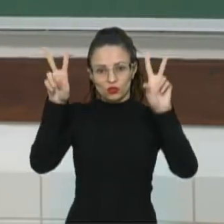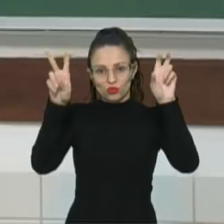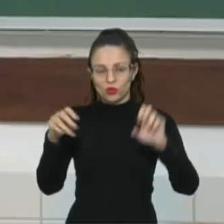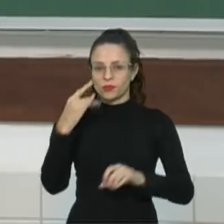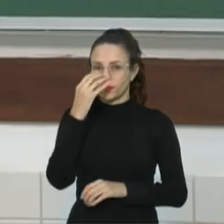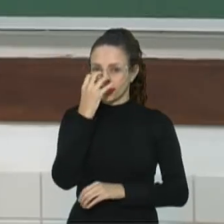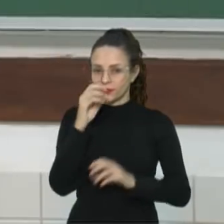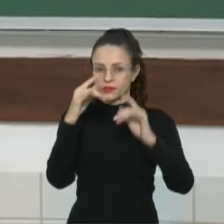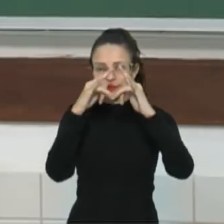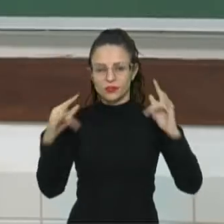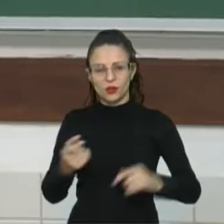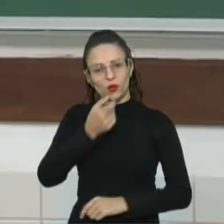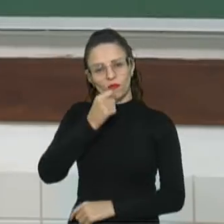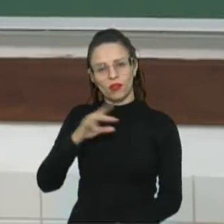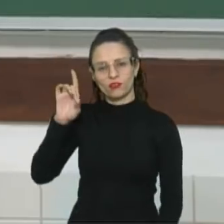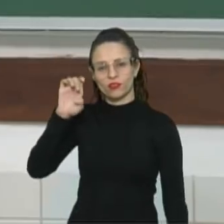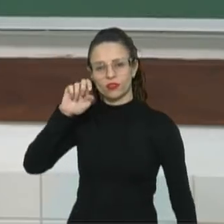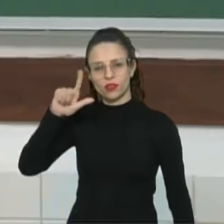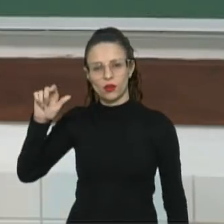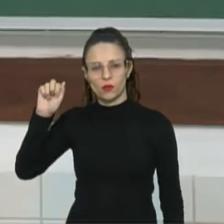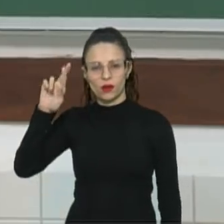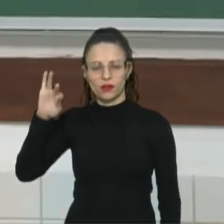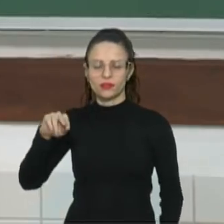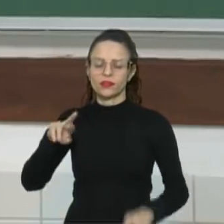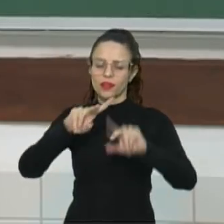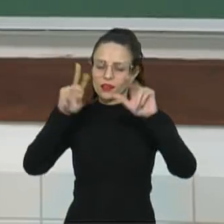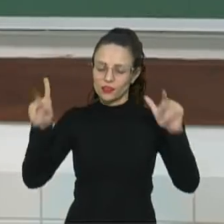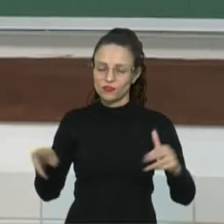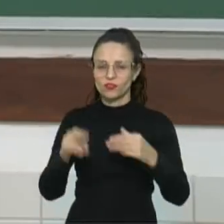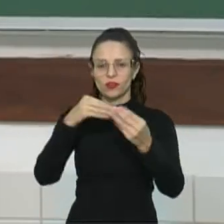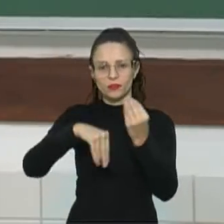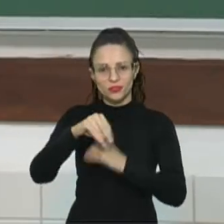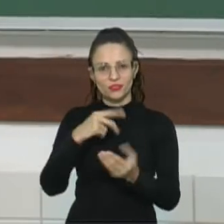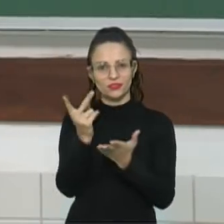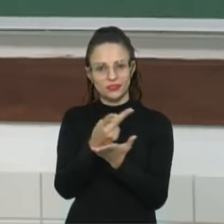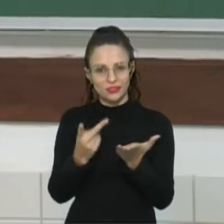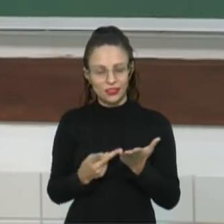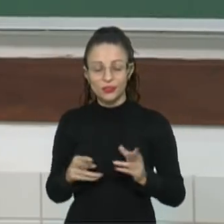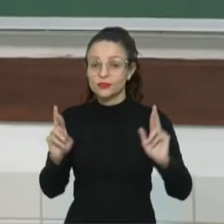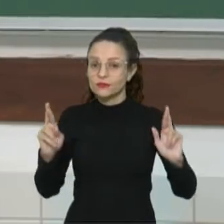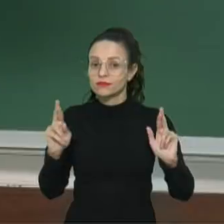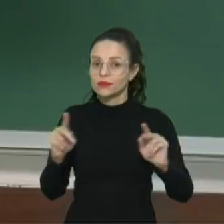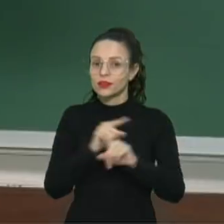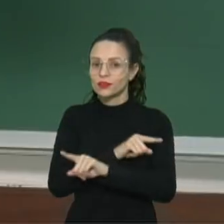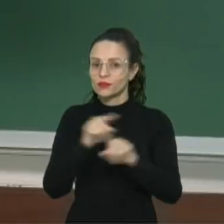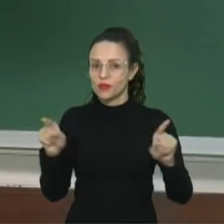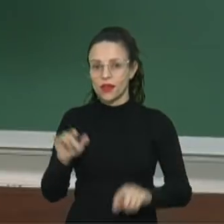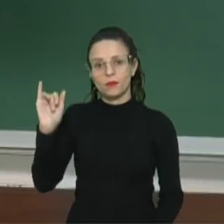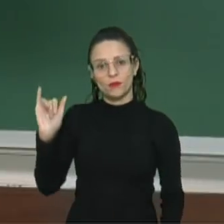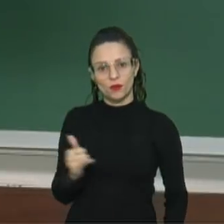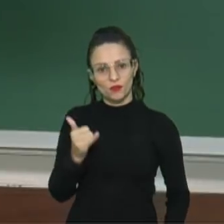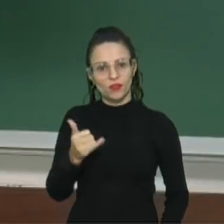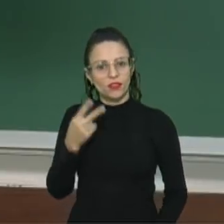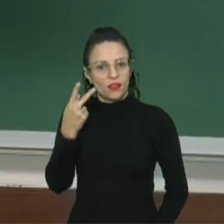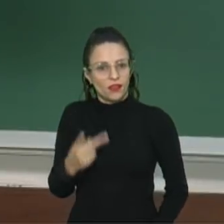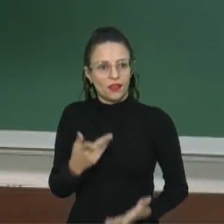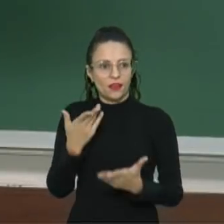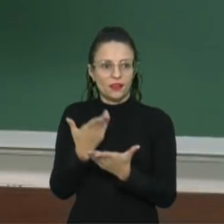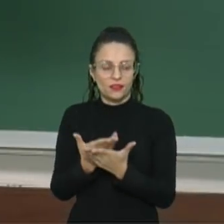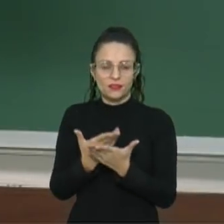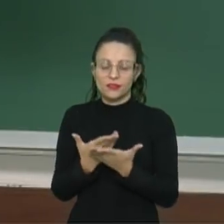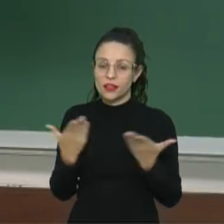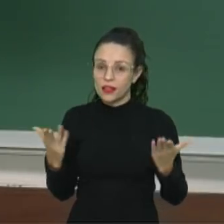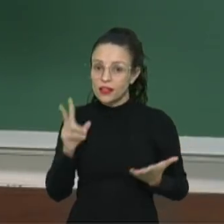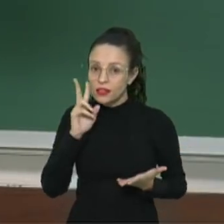sobre comédia dell'arte, sobre etnia, miscigenação, desenho, né? Espero que vocês tenham aproveitado bastante.